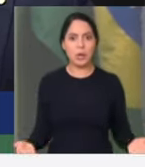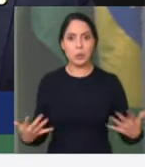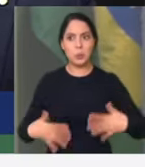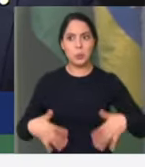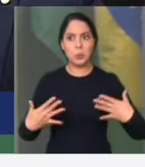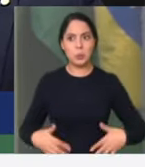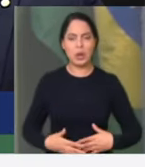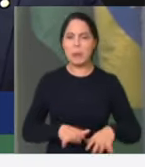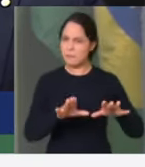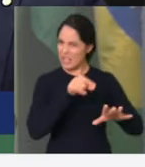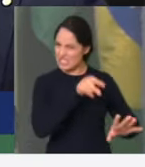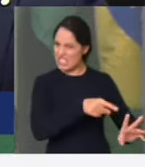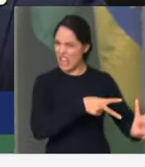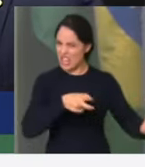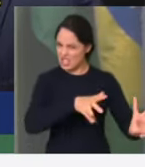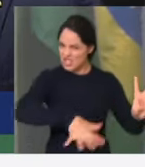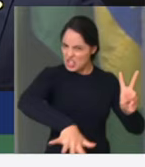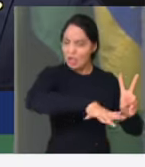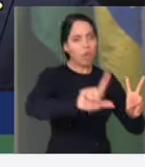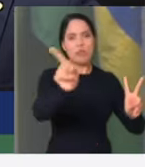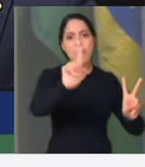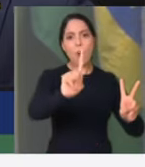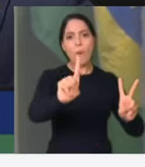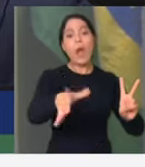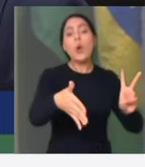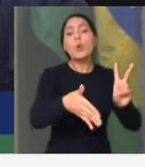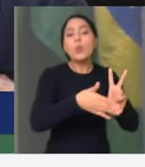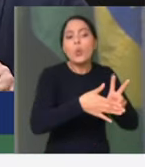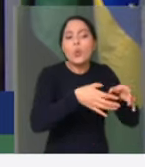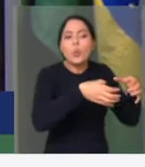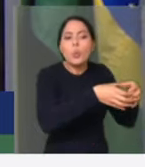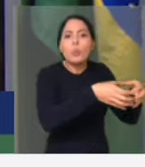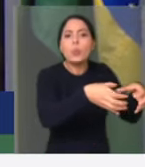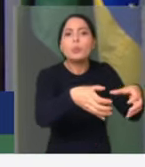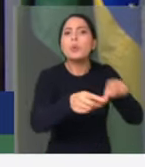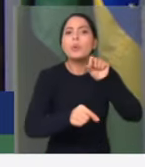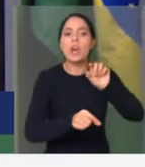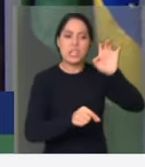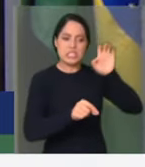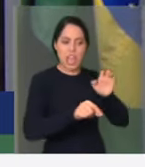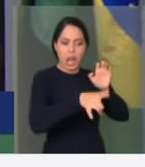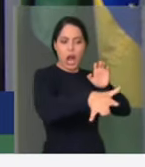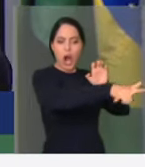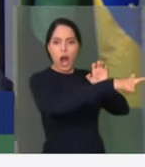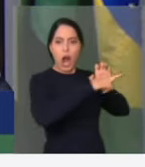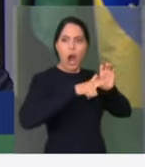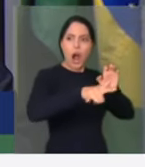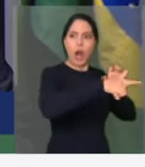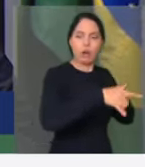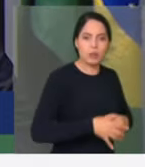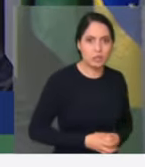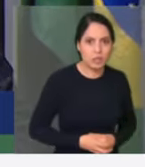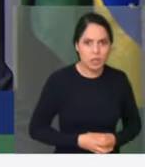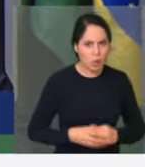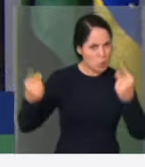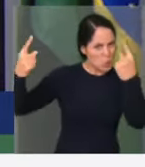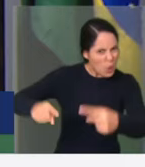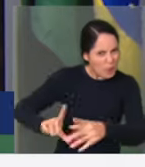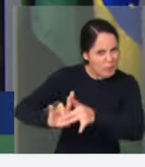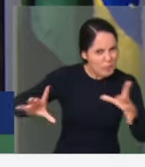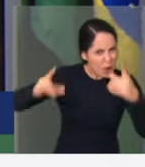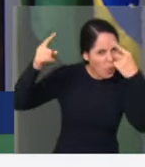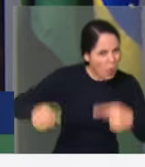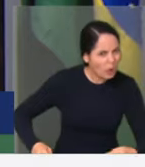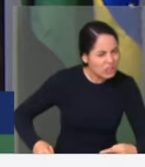pequenos grupos dos indígenas sendo a massa de manobra para fazer cremes cometer crimes contra democracia